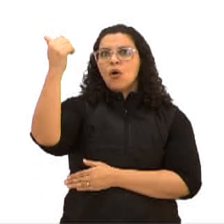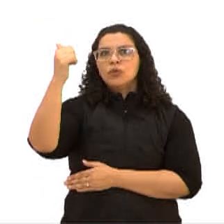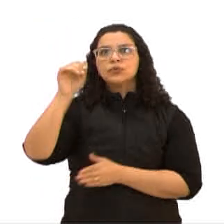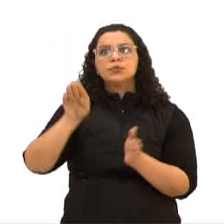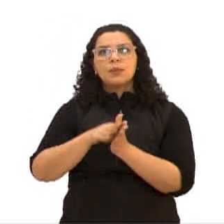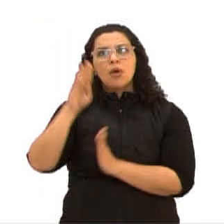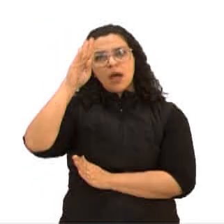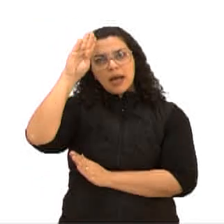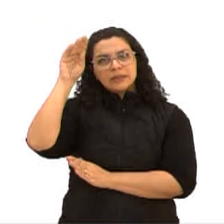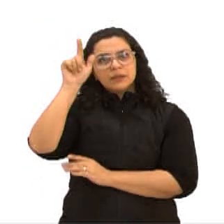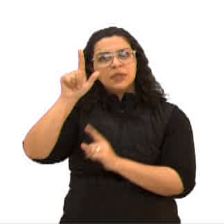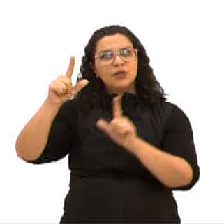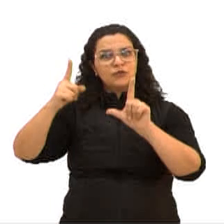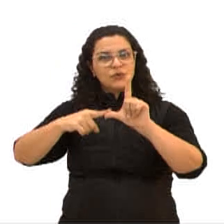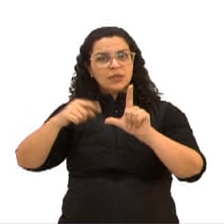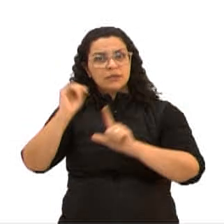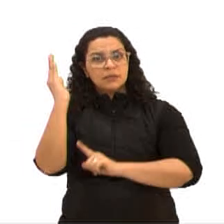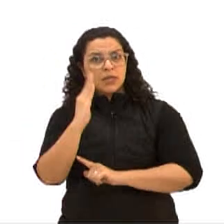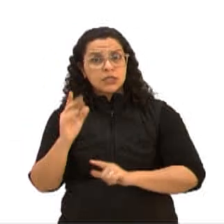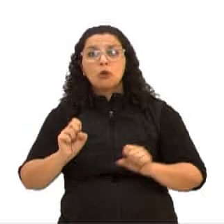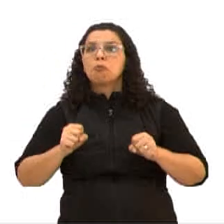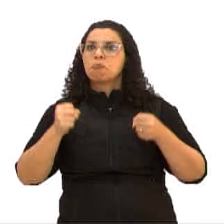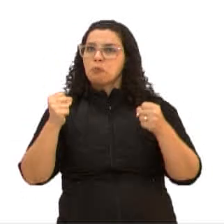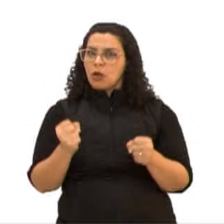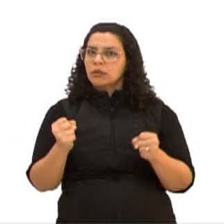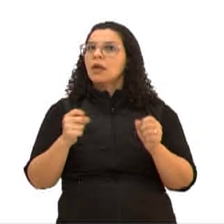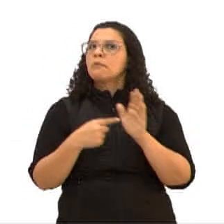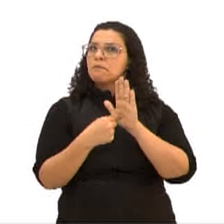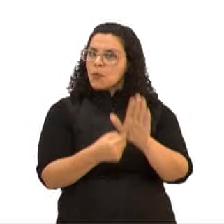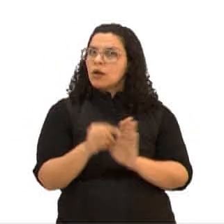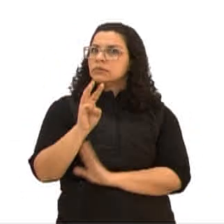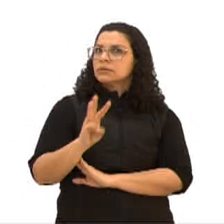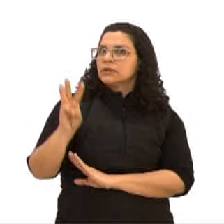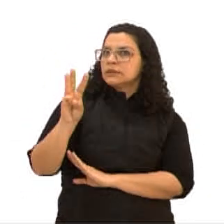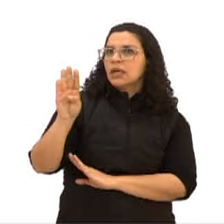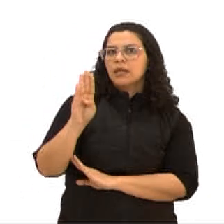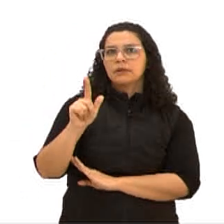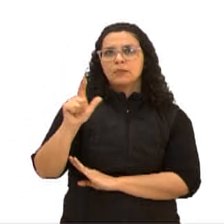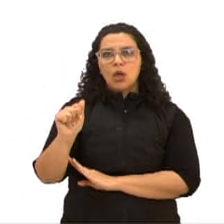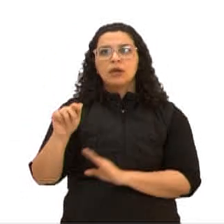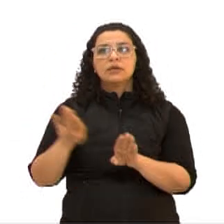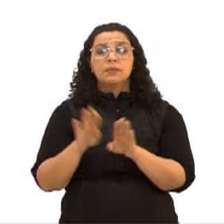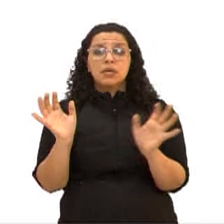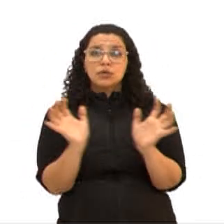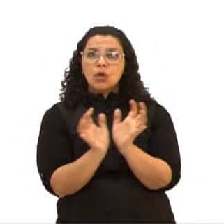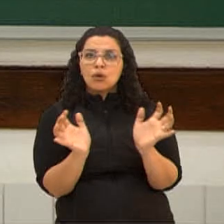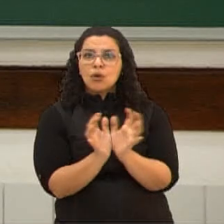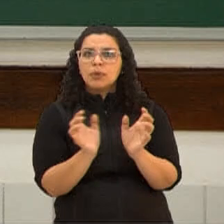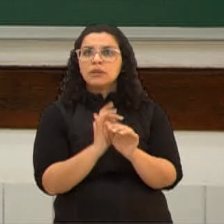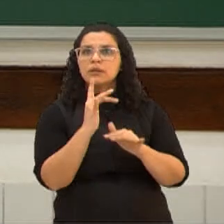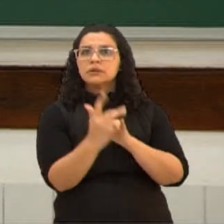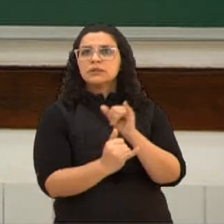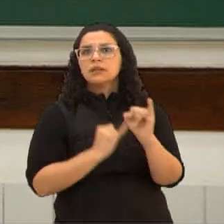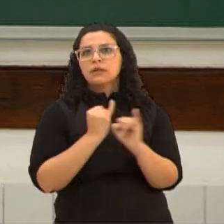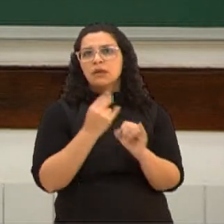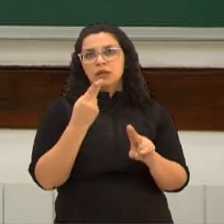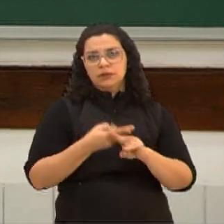Brasileira de Letras reconhecem o poder dos sites, blogs e comunidades